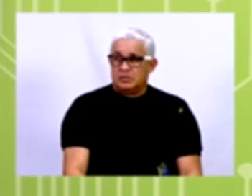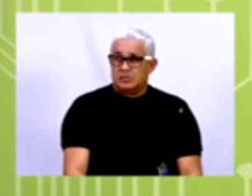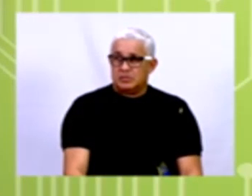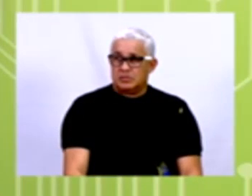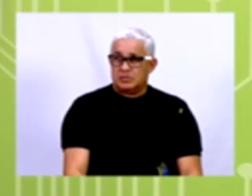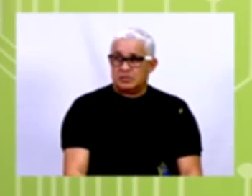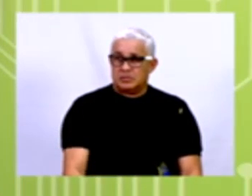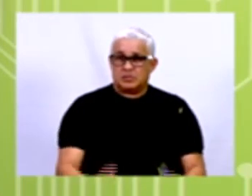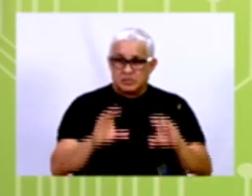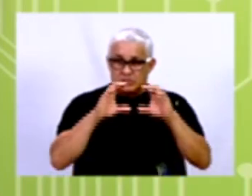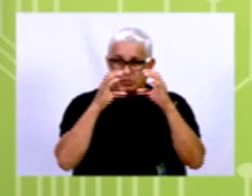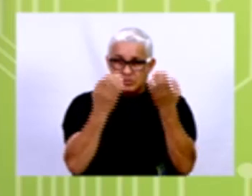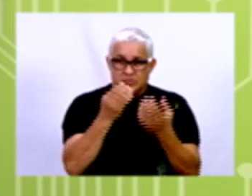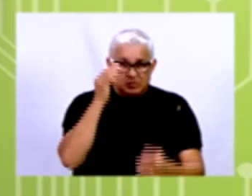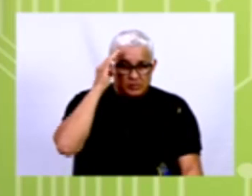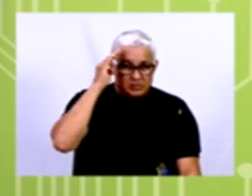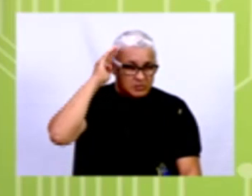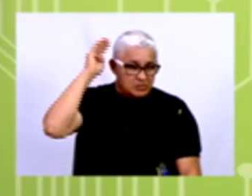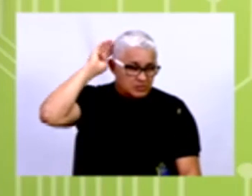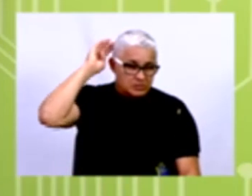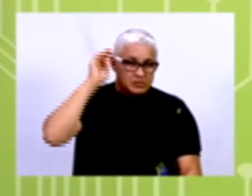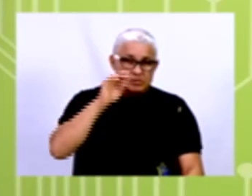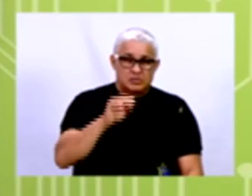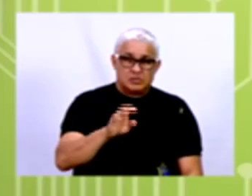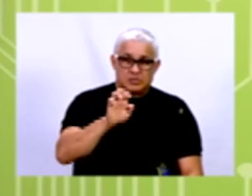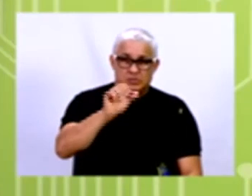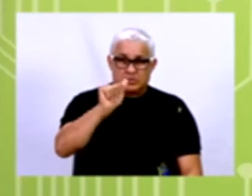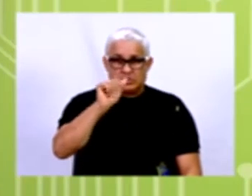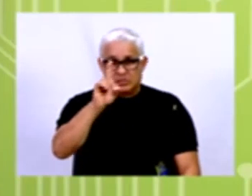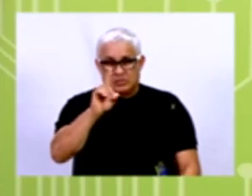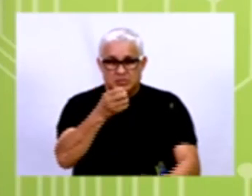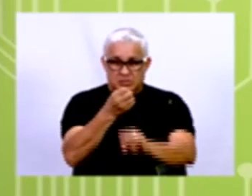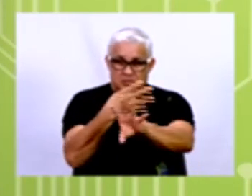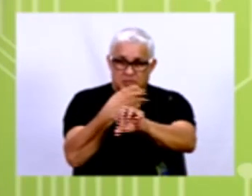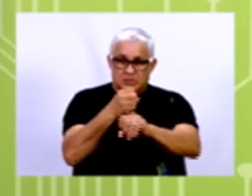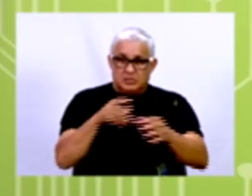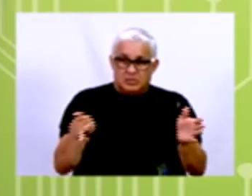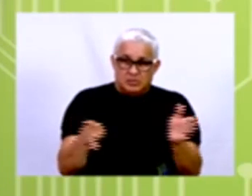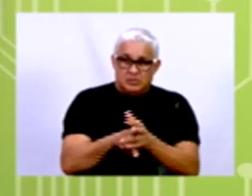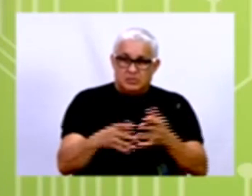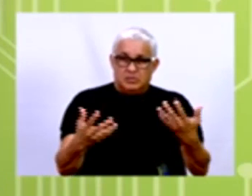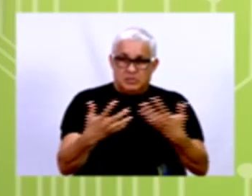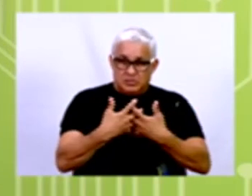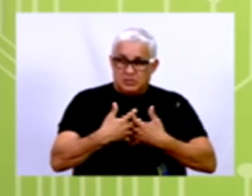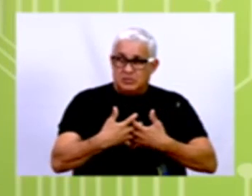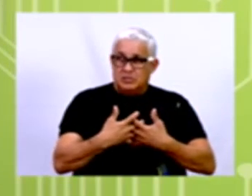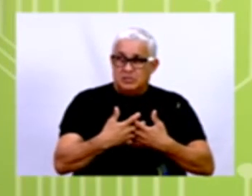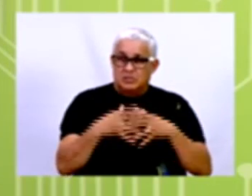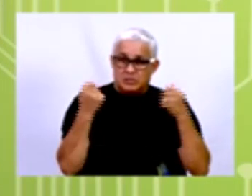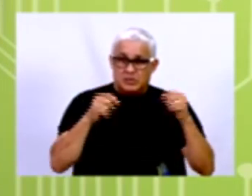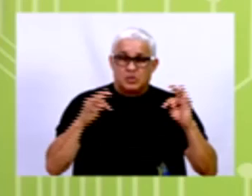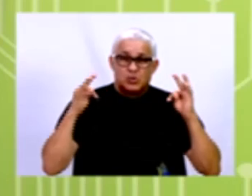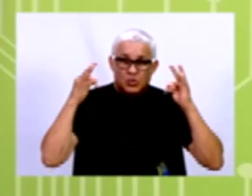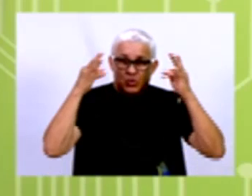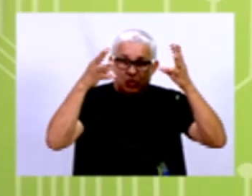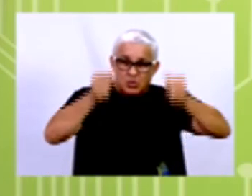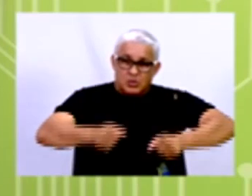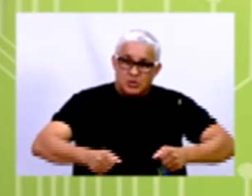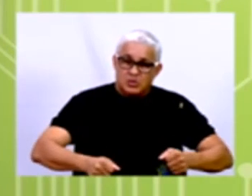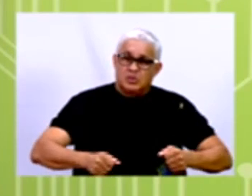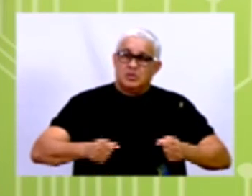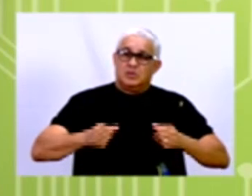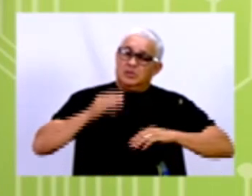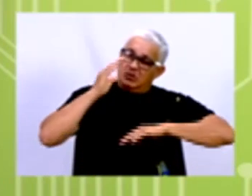da comunidade acadêmica, né, da DAD, do IFRO. É claro que para isso nós iremos precisar de toda a nossa retaguarda